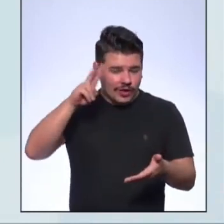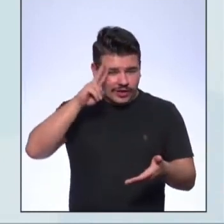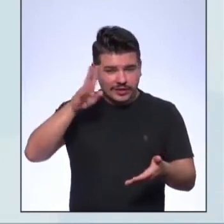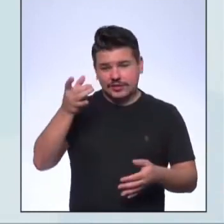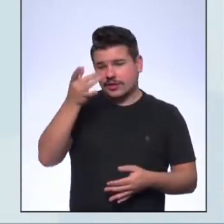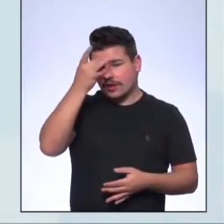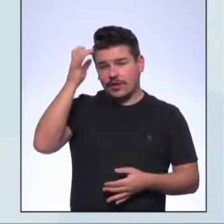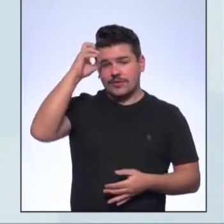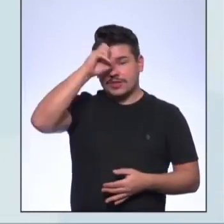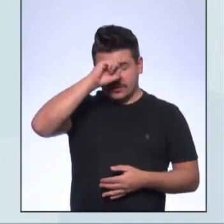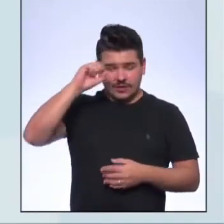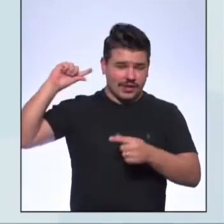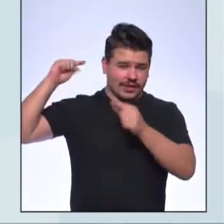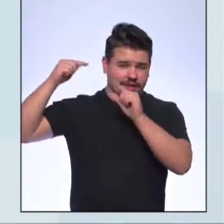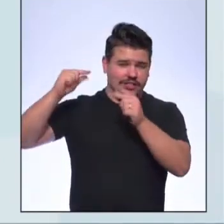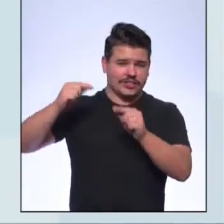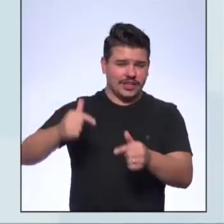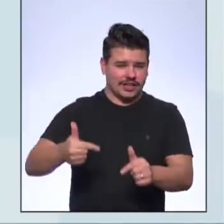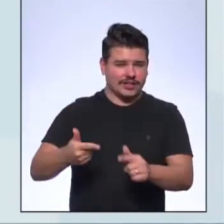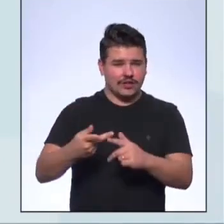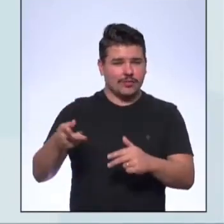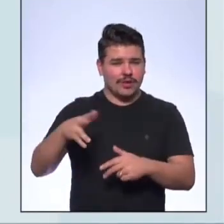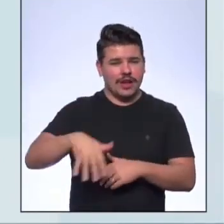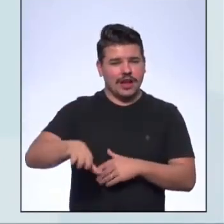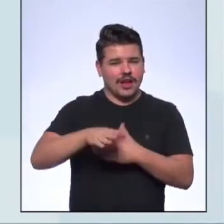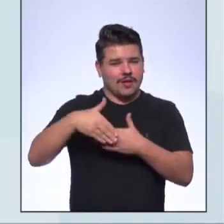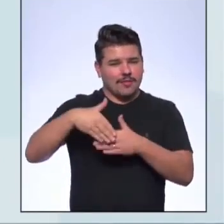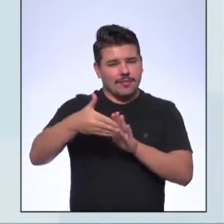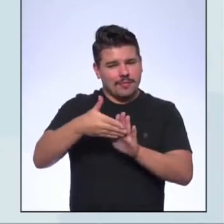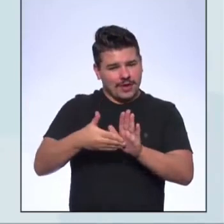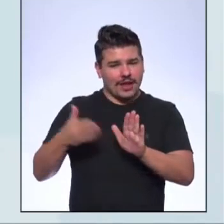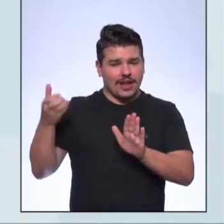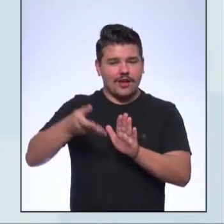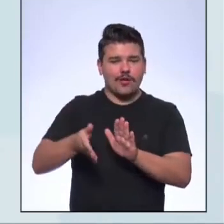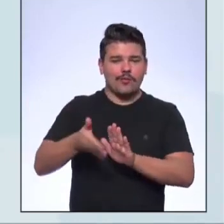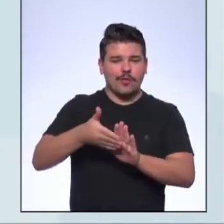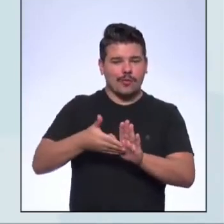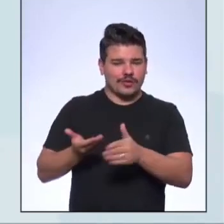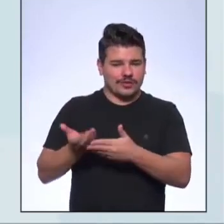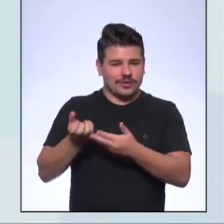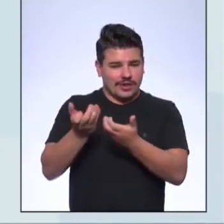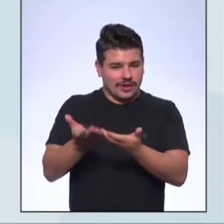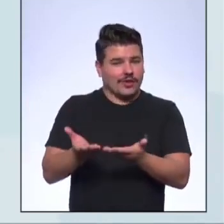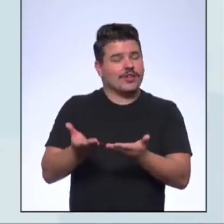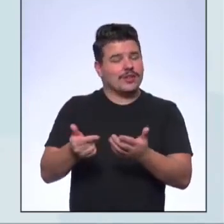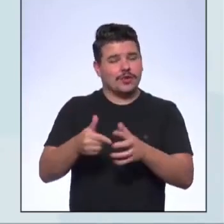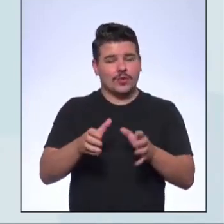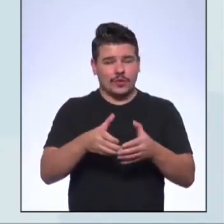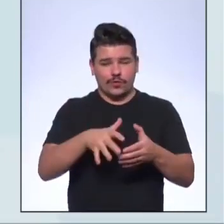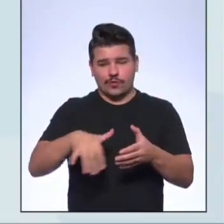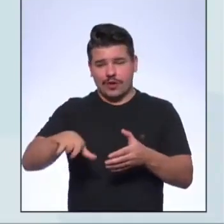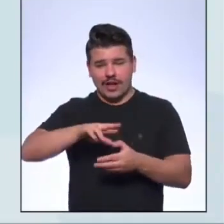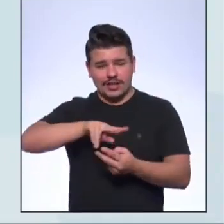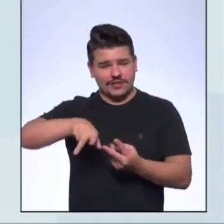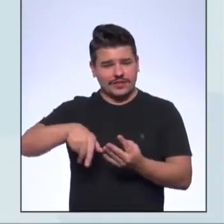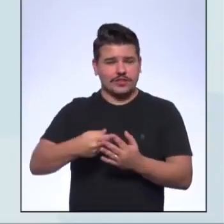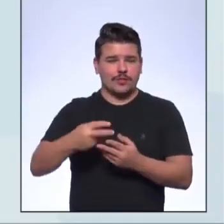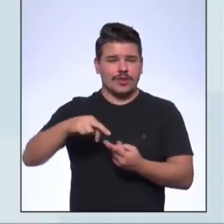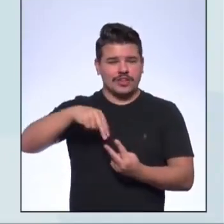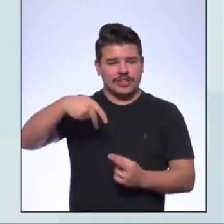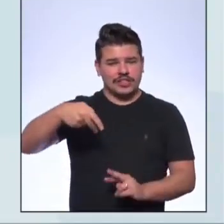sobre a hereditariedade à luz da época em que foram propostas, o conteúdo que a gente vai trabalhar, mecanismos de variabilidade